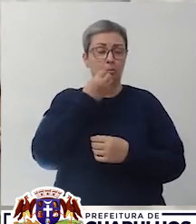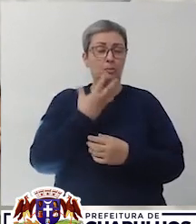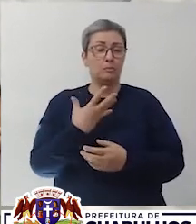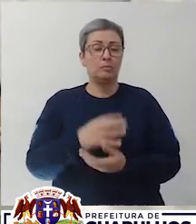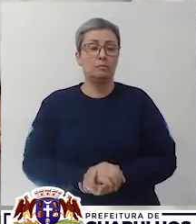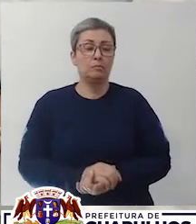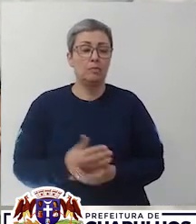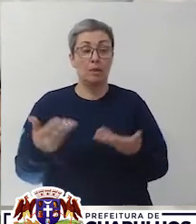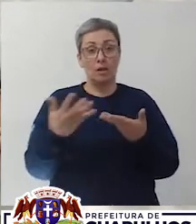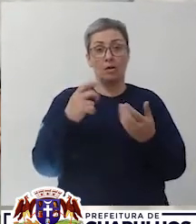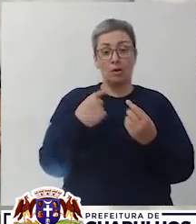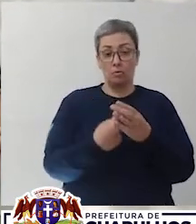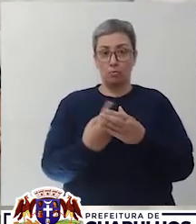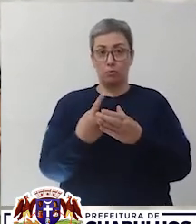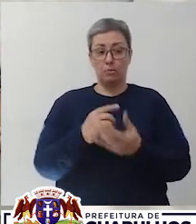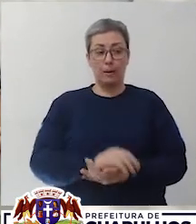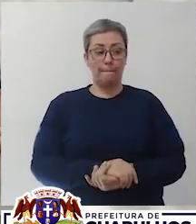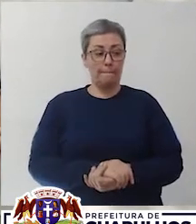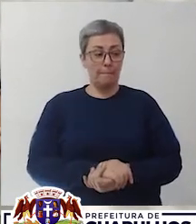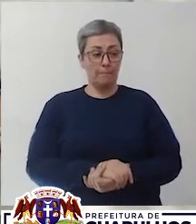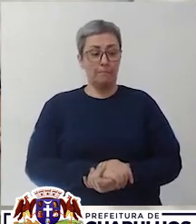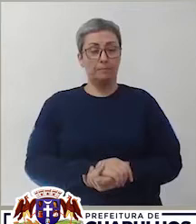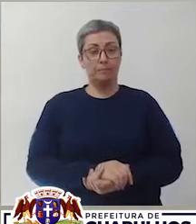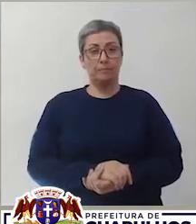bom. Né? Agora é só bater.